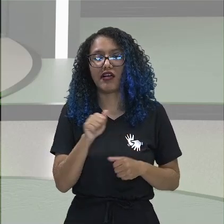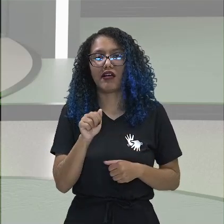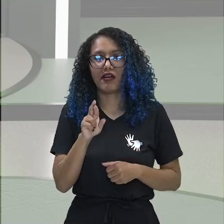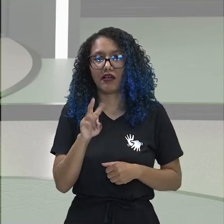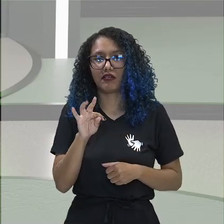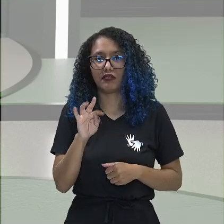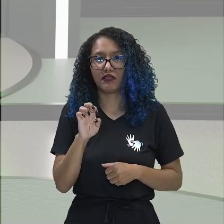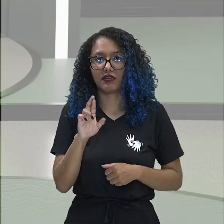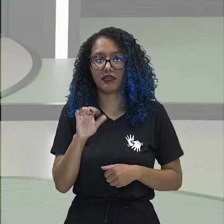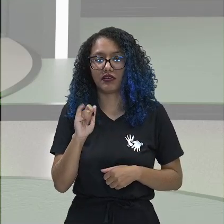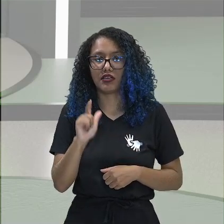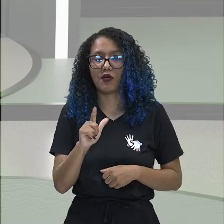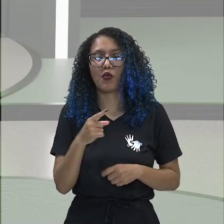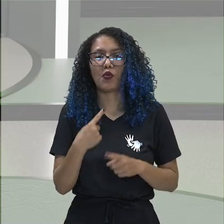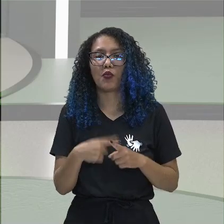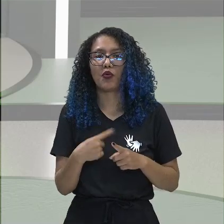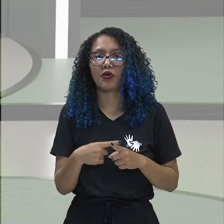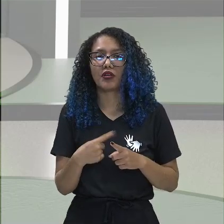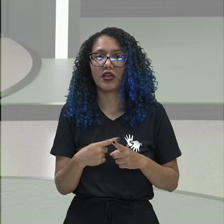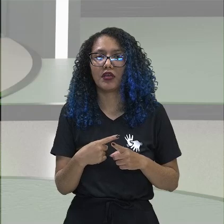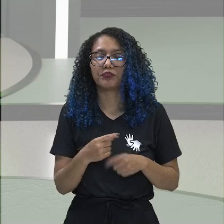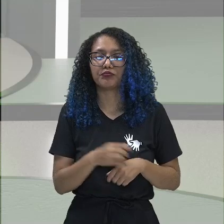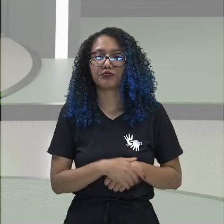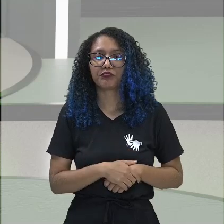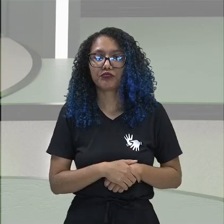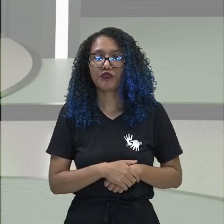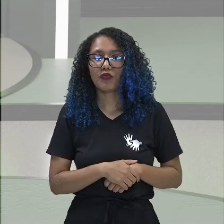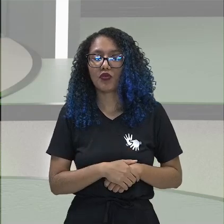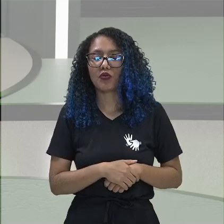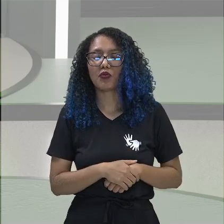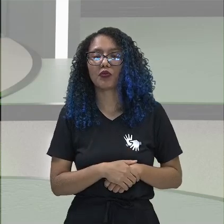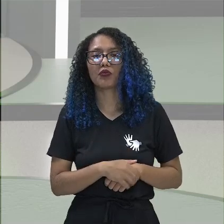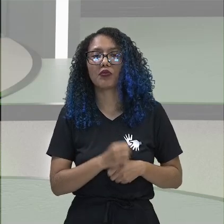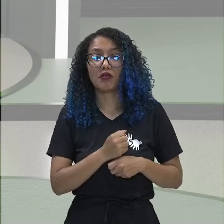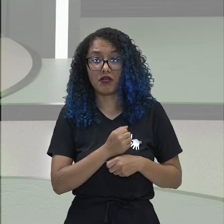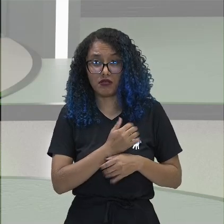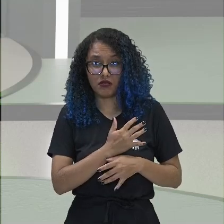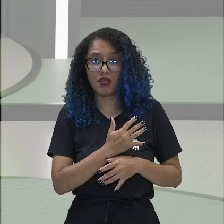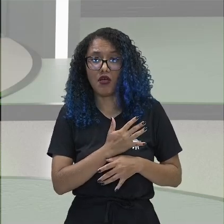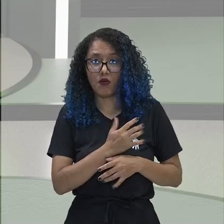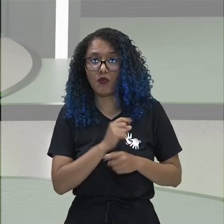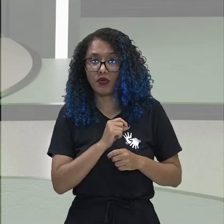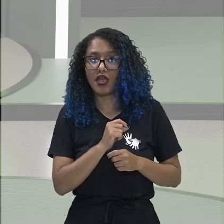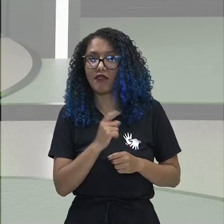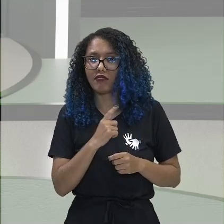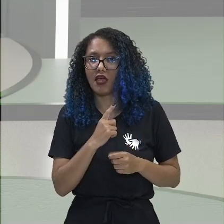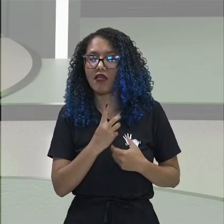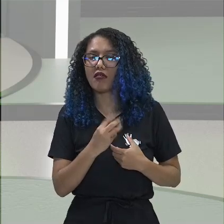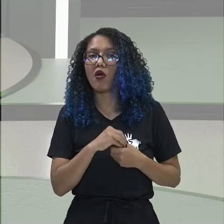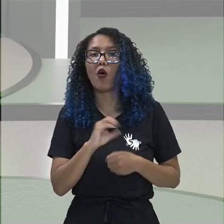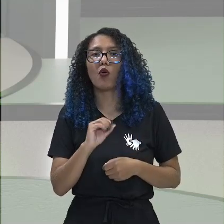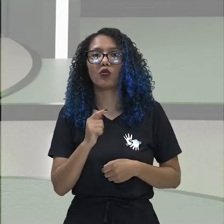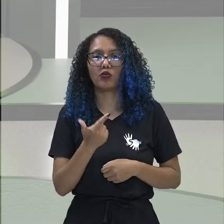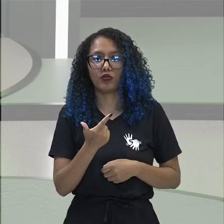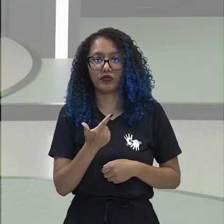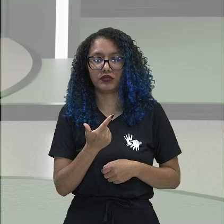no sangue arterial ele vai ser rico em oxigênio. E aí tem a